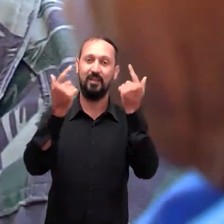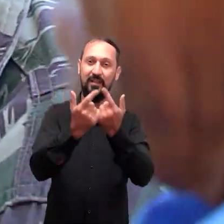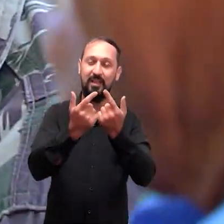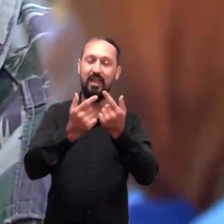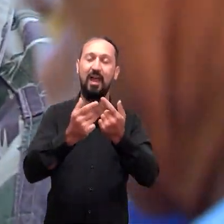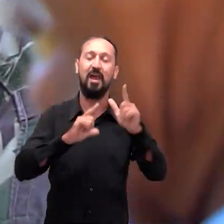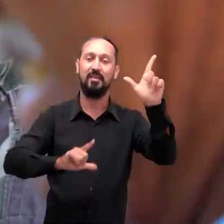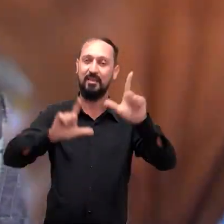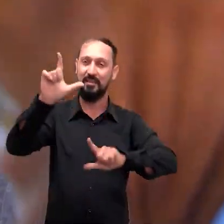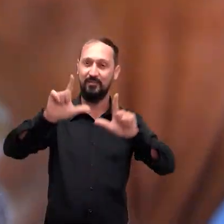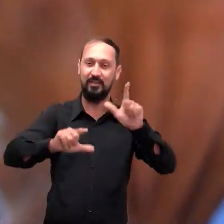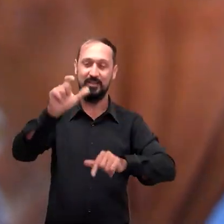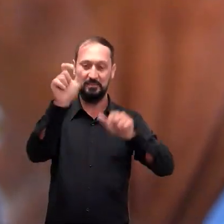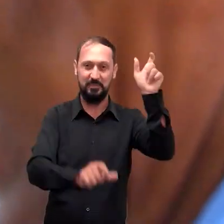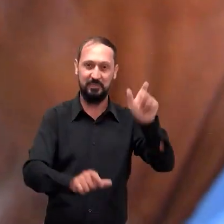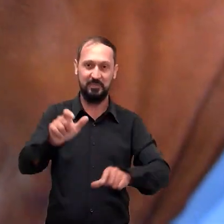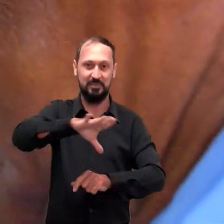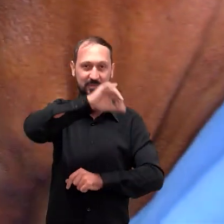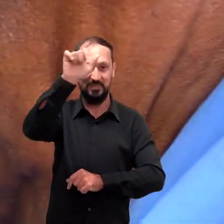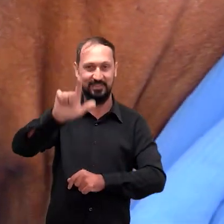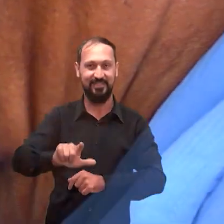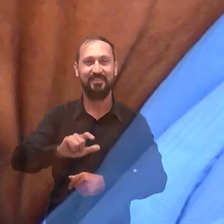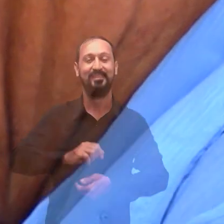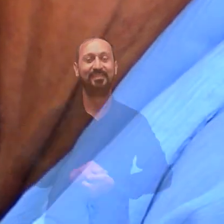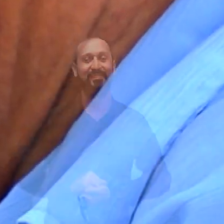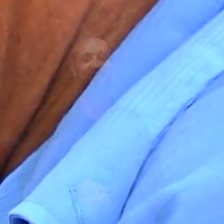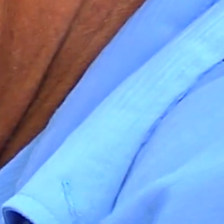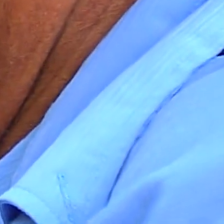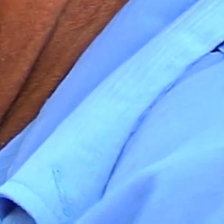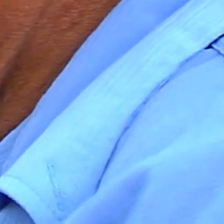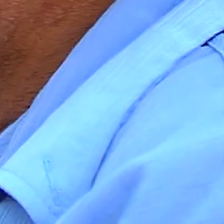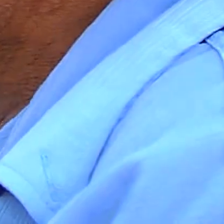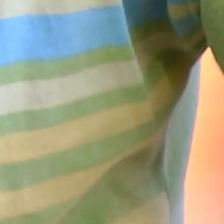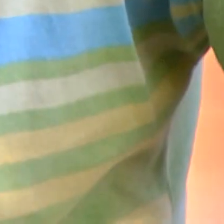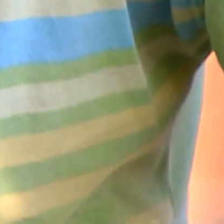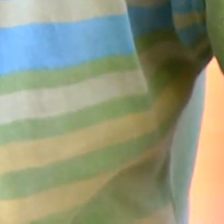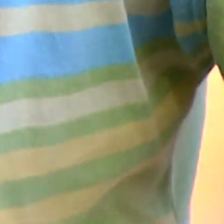TV Alemes, a TV da gente de MS.